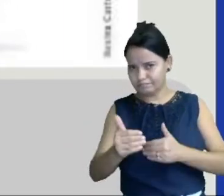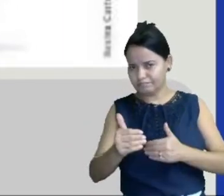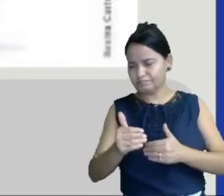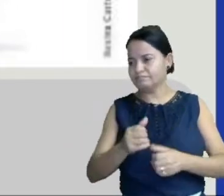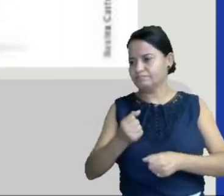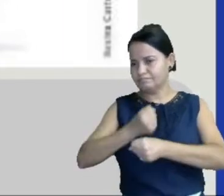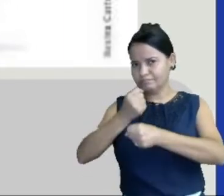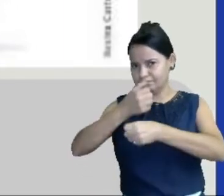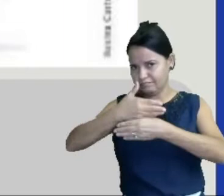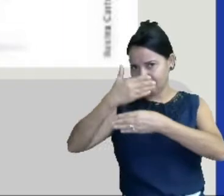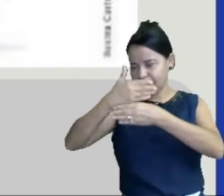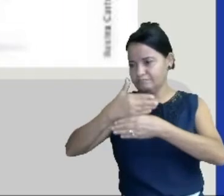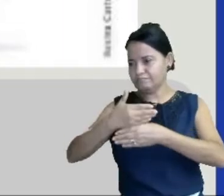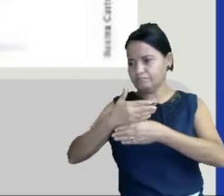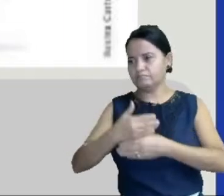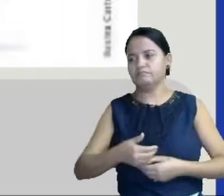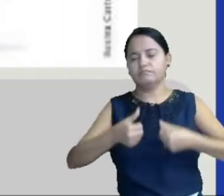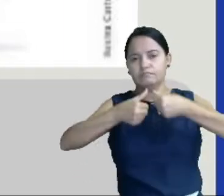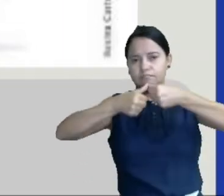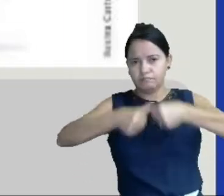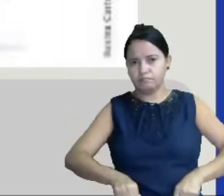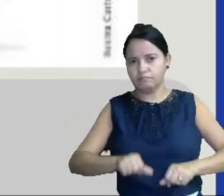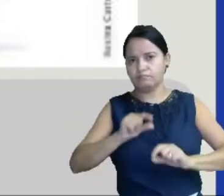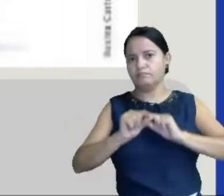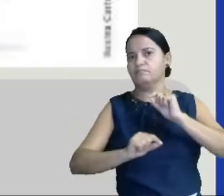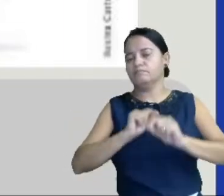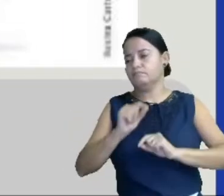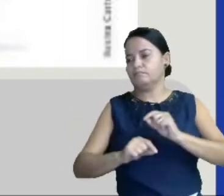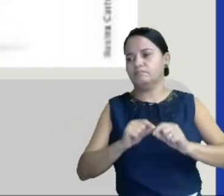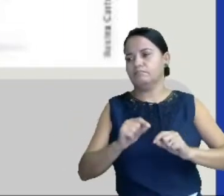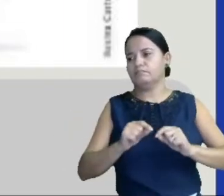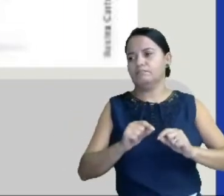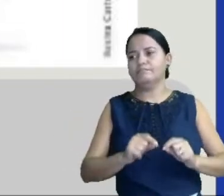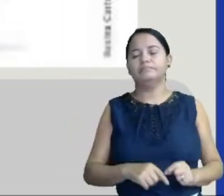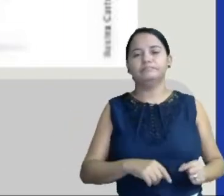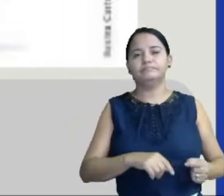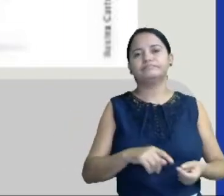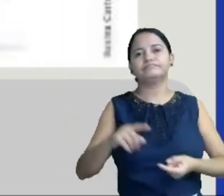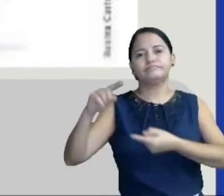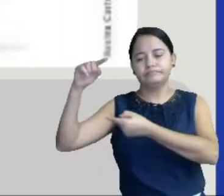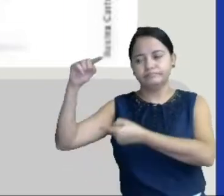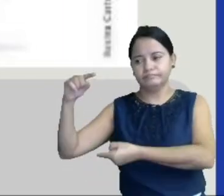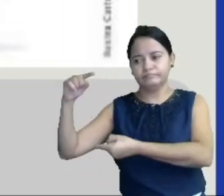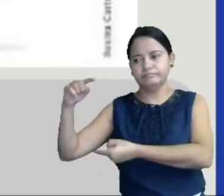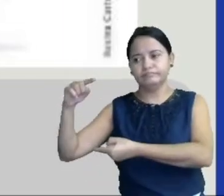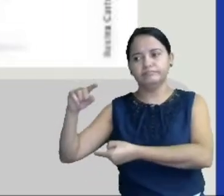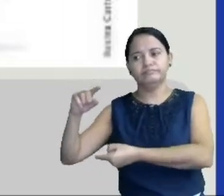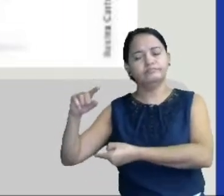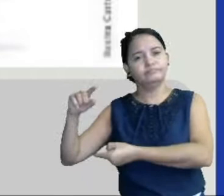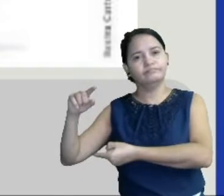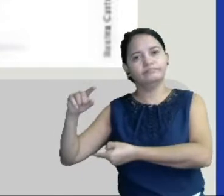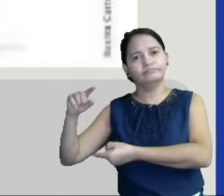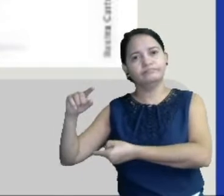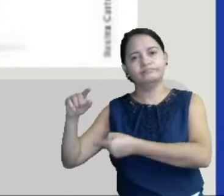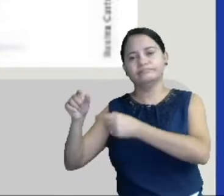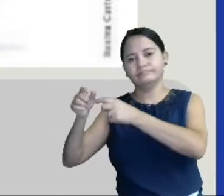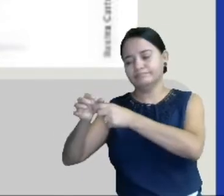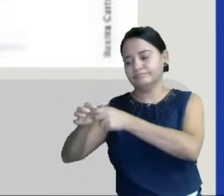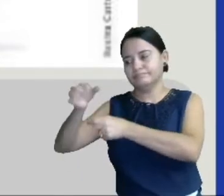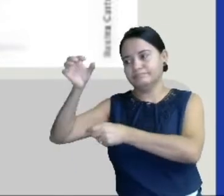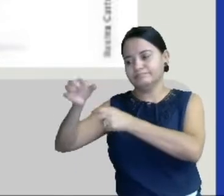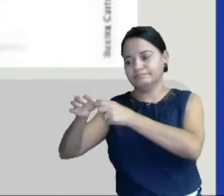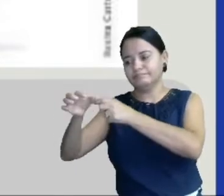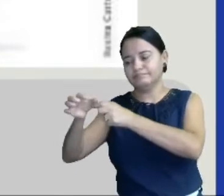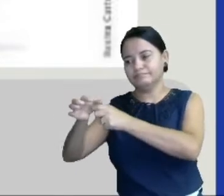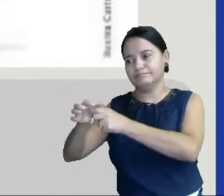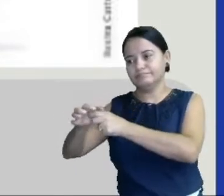E aí fica a garrafa os dois pesos então que desce me dá de que a garrafa tem um mesmo peso desses